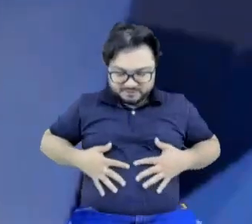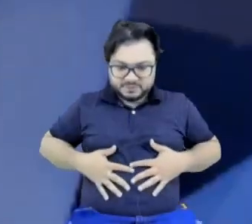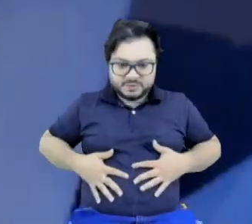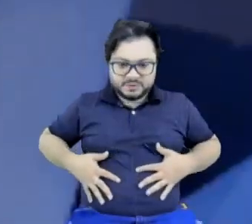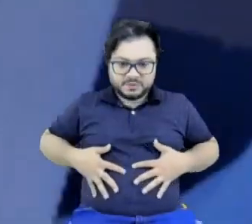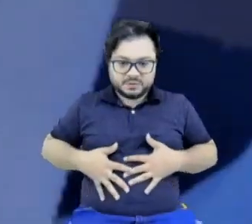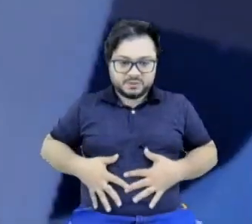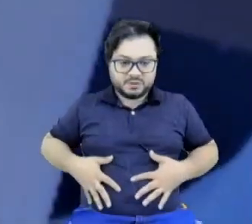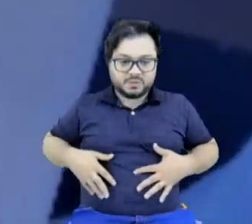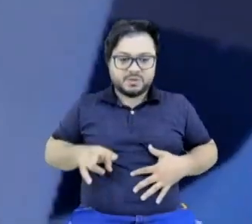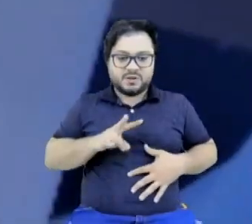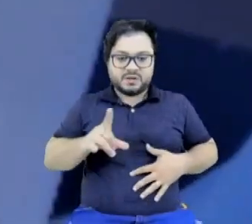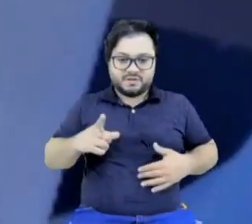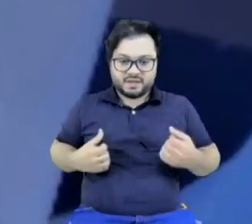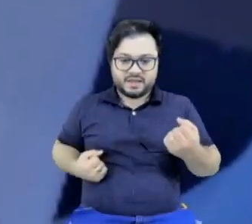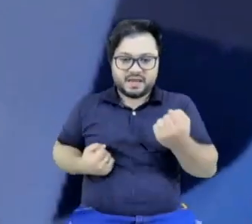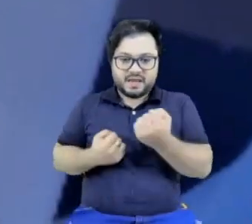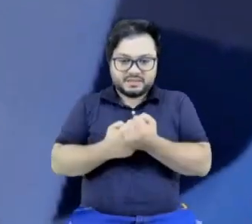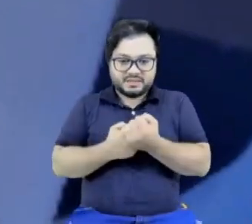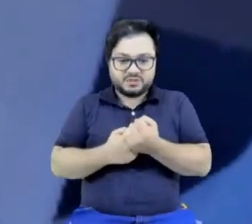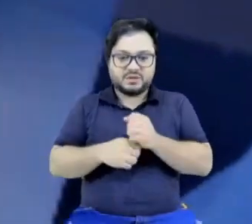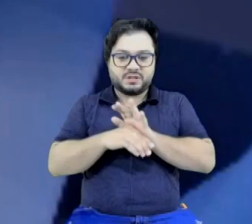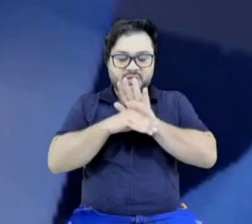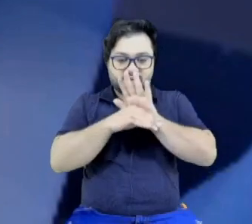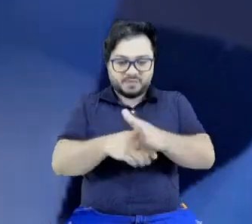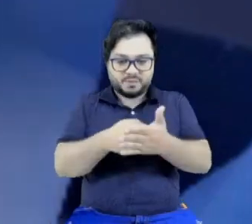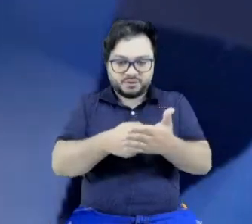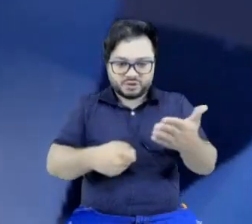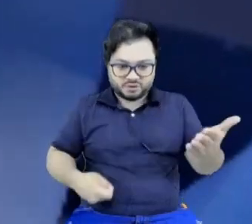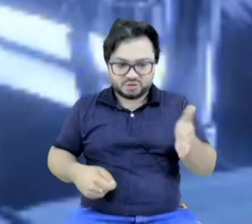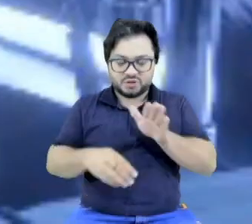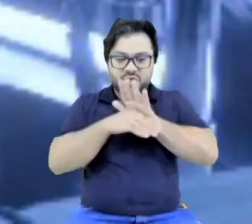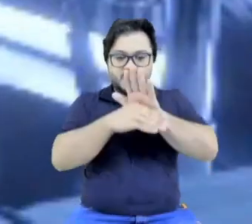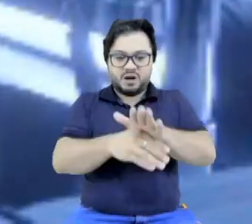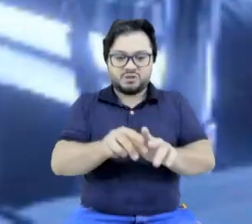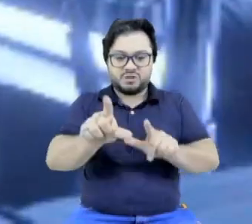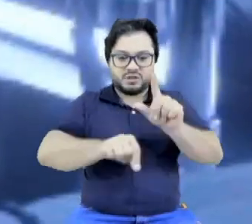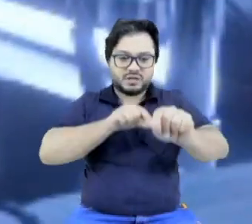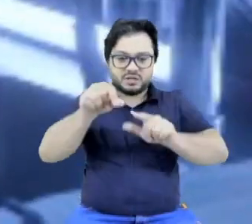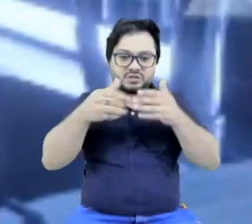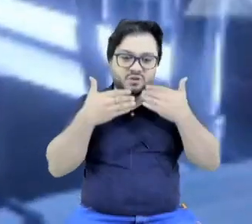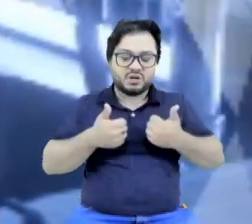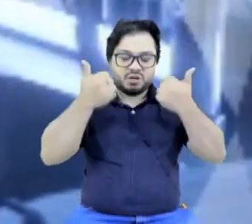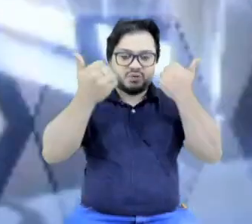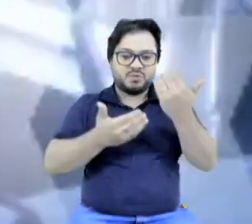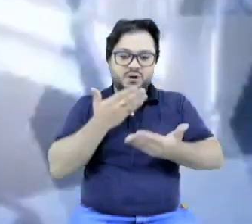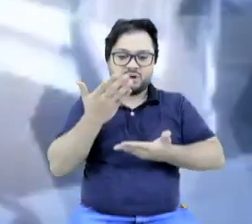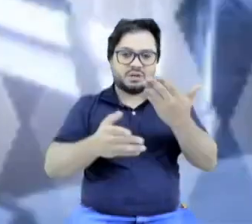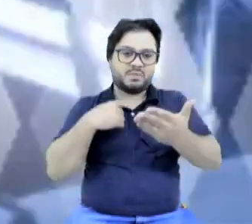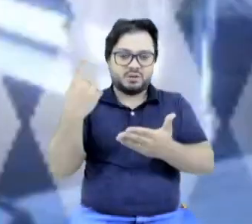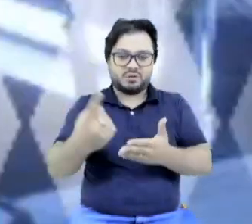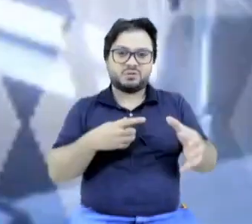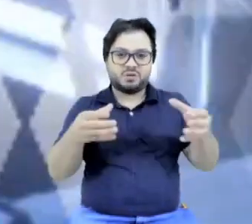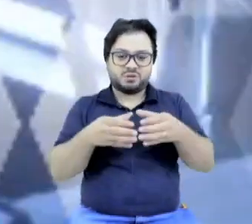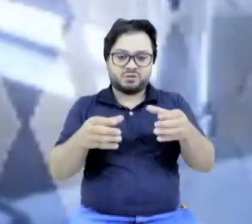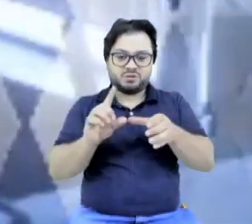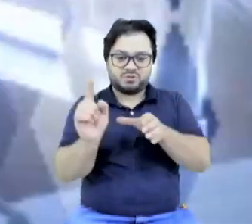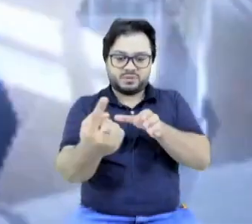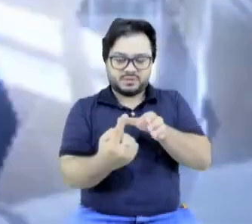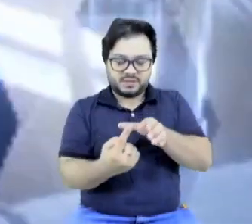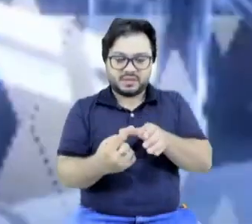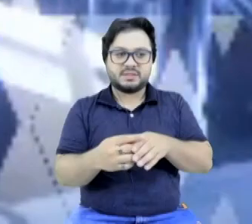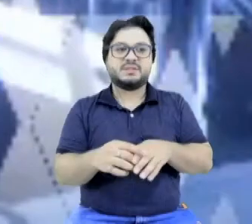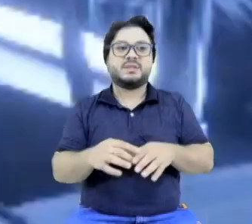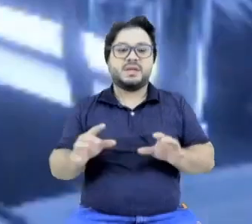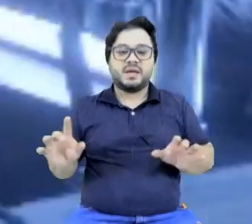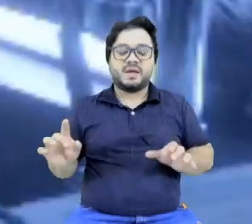que darão assessoria e apoio diagnóstico, auxiliando na escolha do melhor tratamento aos nossos pacientes. A